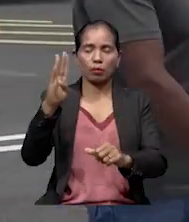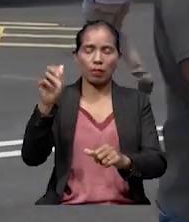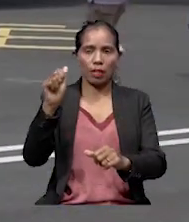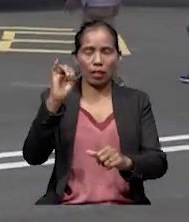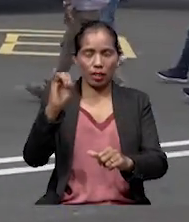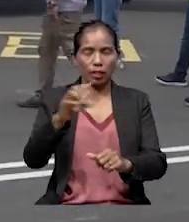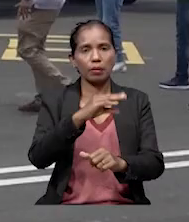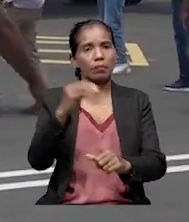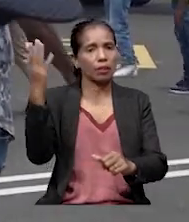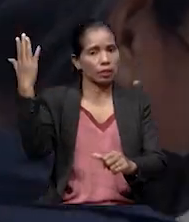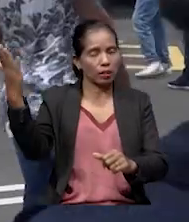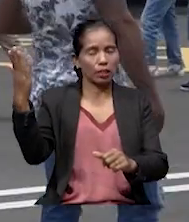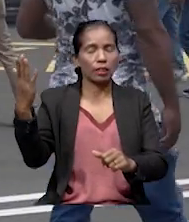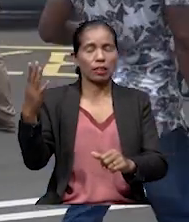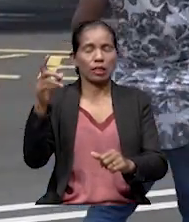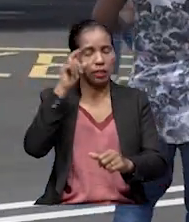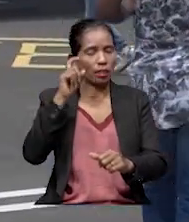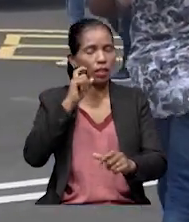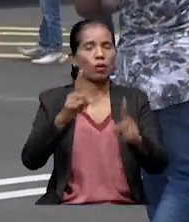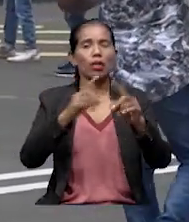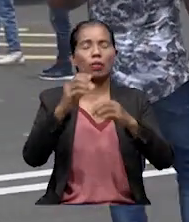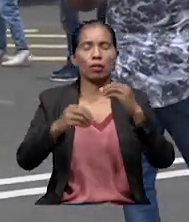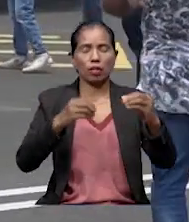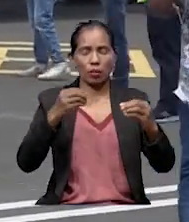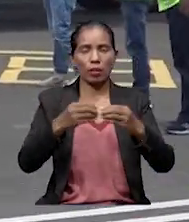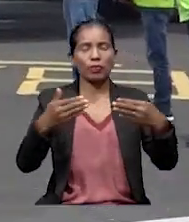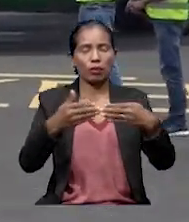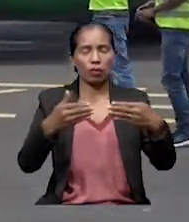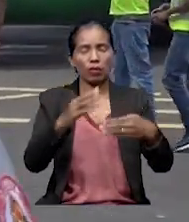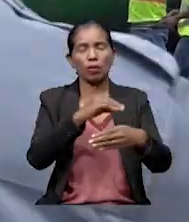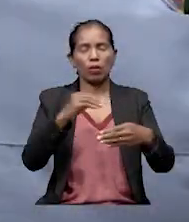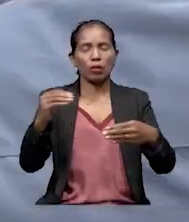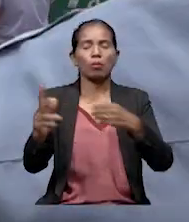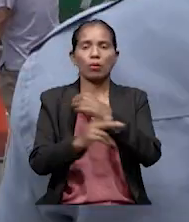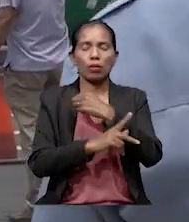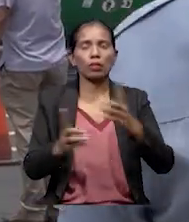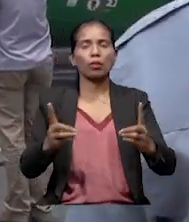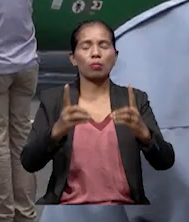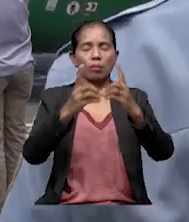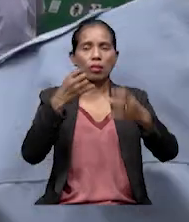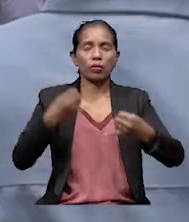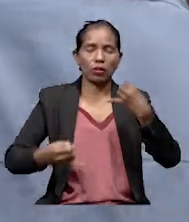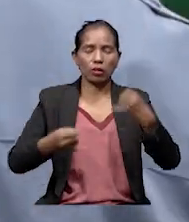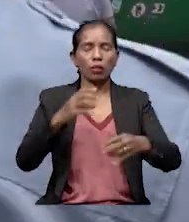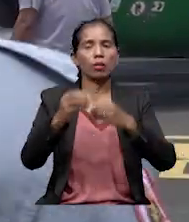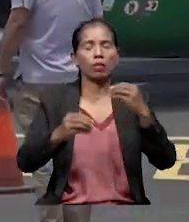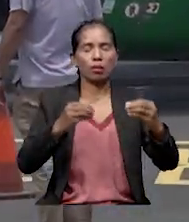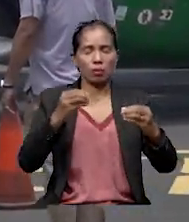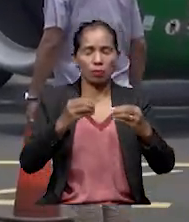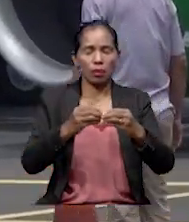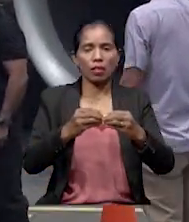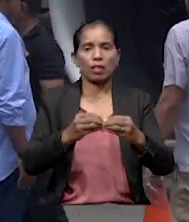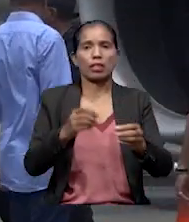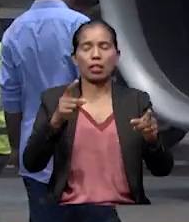rala Sanana Gusmang se kulia kona ba frontera maritima no ia Portugal se asurmalo advogado sira ba asunto frontera nian inklui